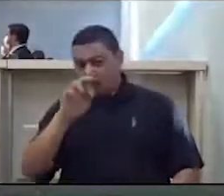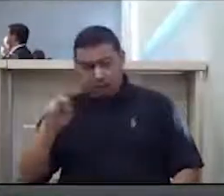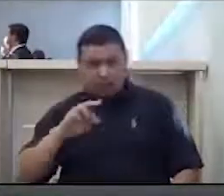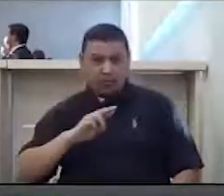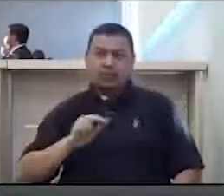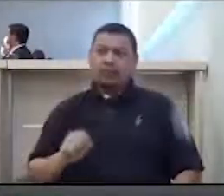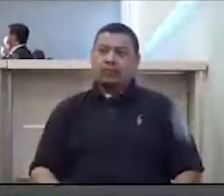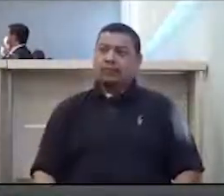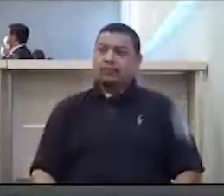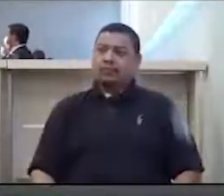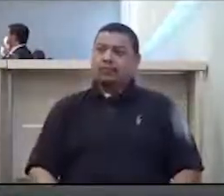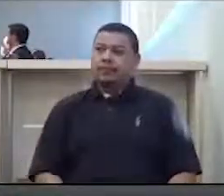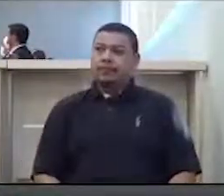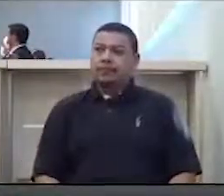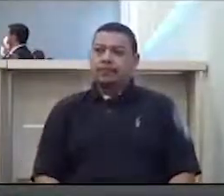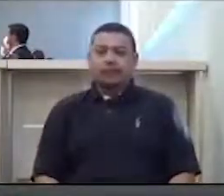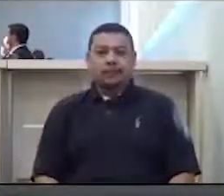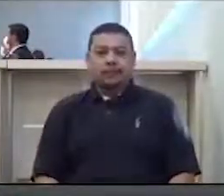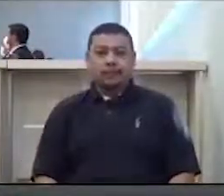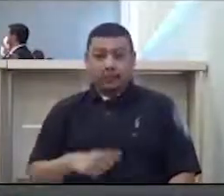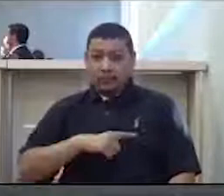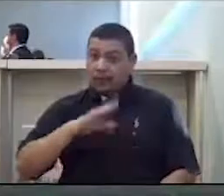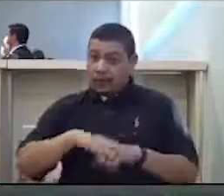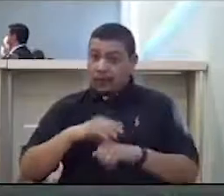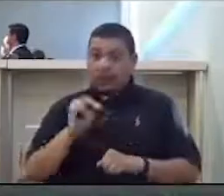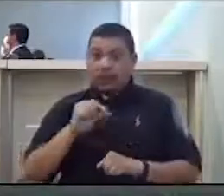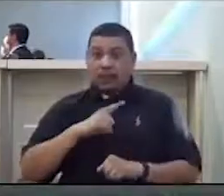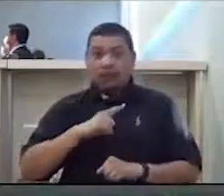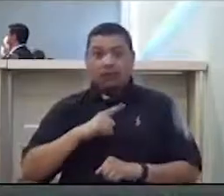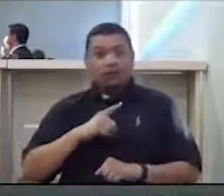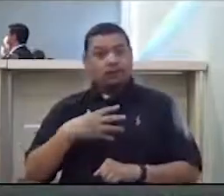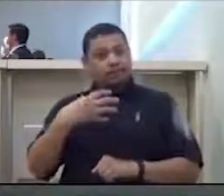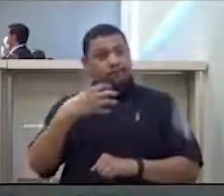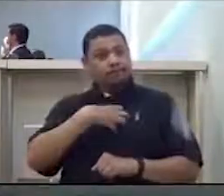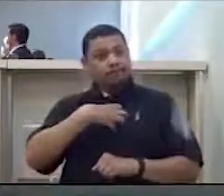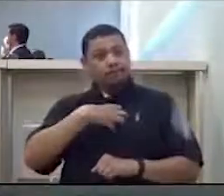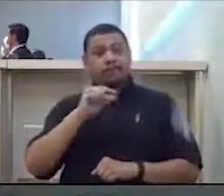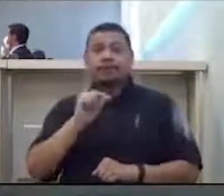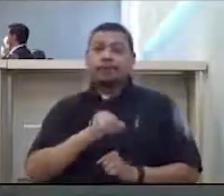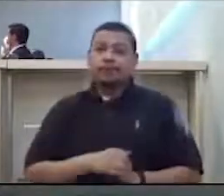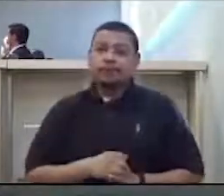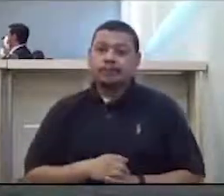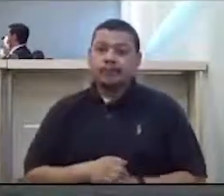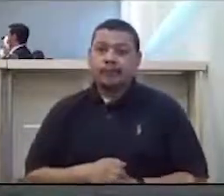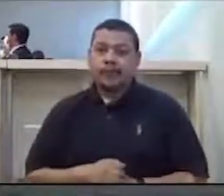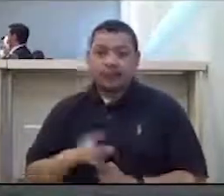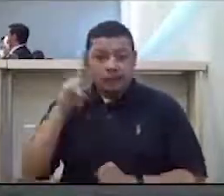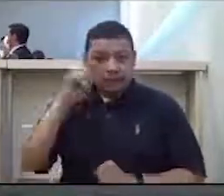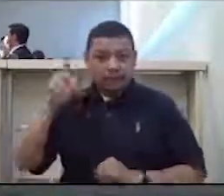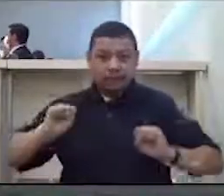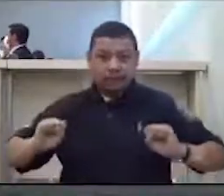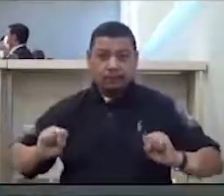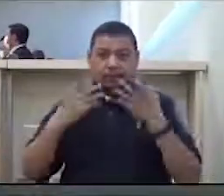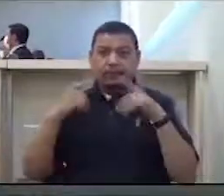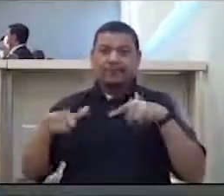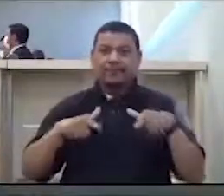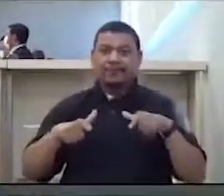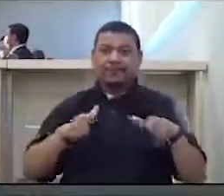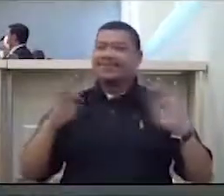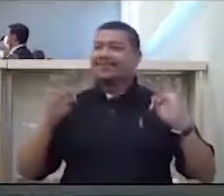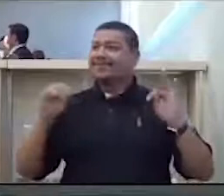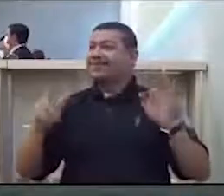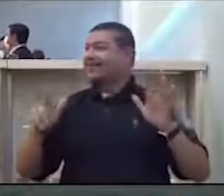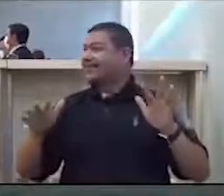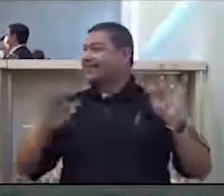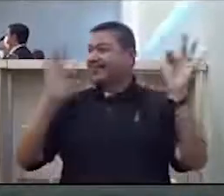mais vereadores. O que mais me entristece, que no dia do trabalhador todo mundo fica feliz, seu